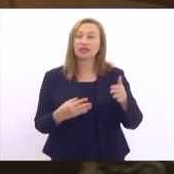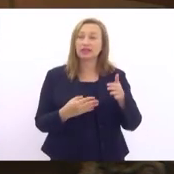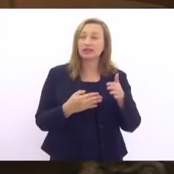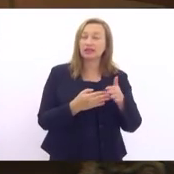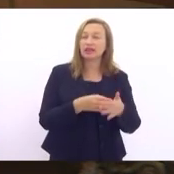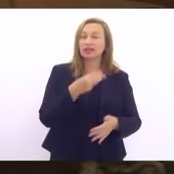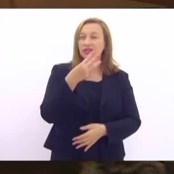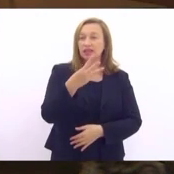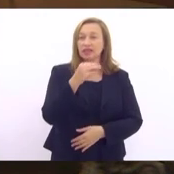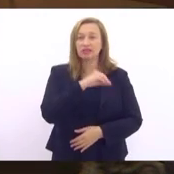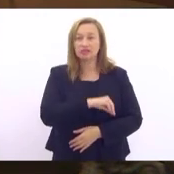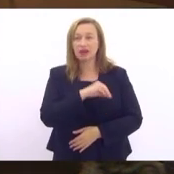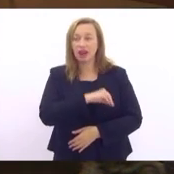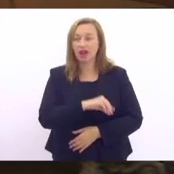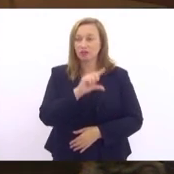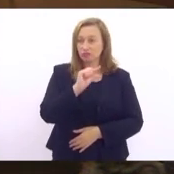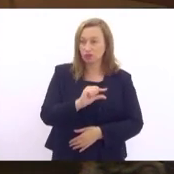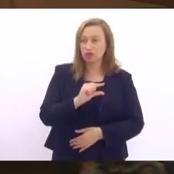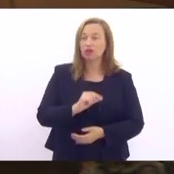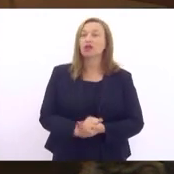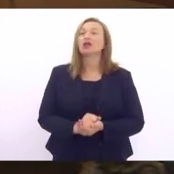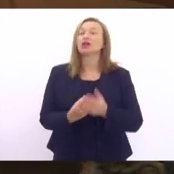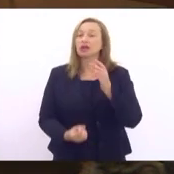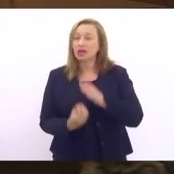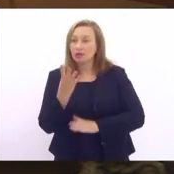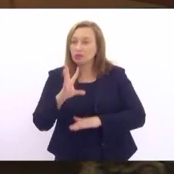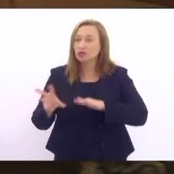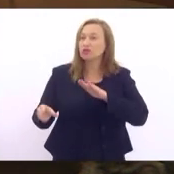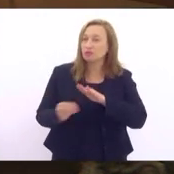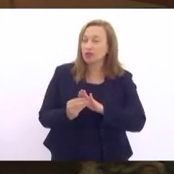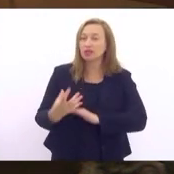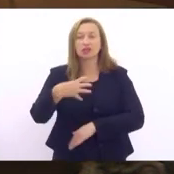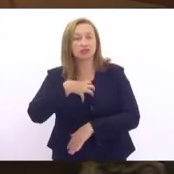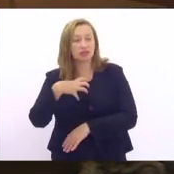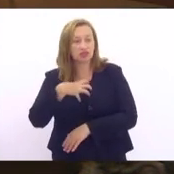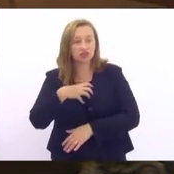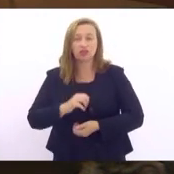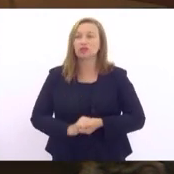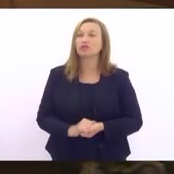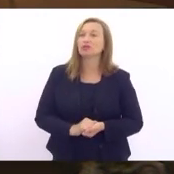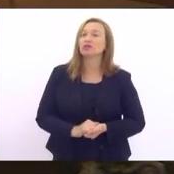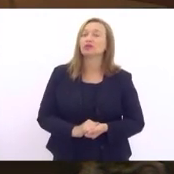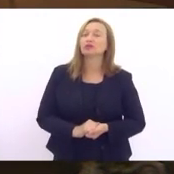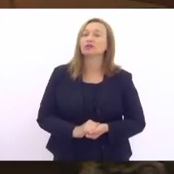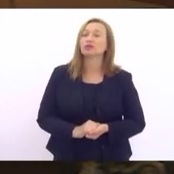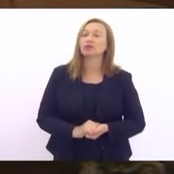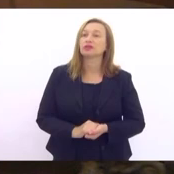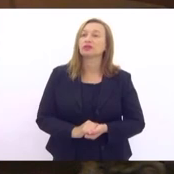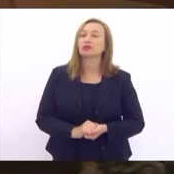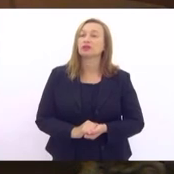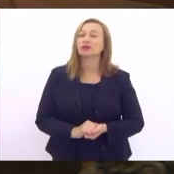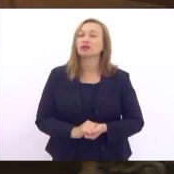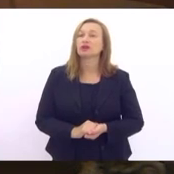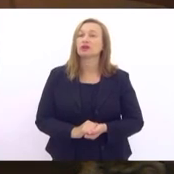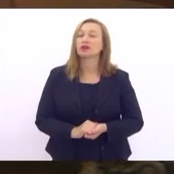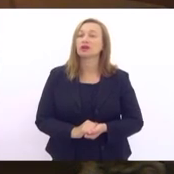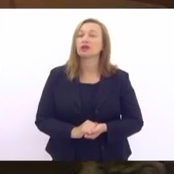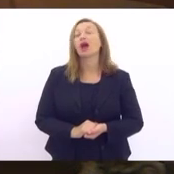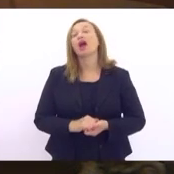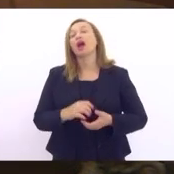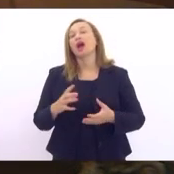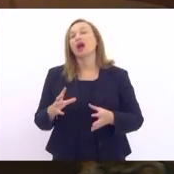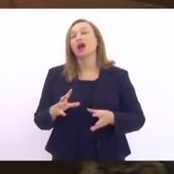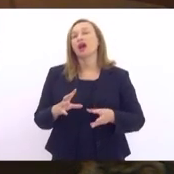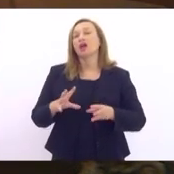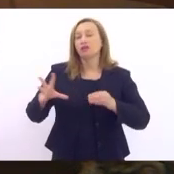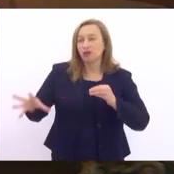nesse sentido. Essa emenda foi assimilada como uma subemenda no sentido de